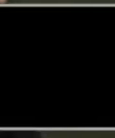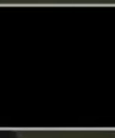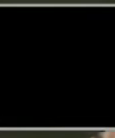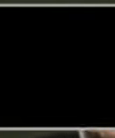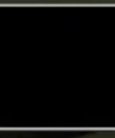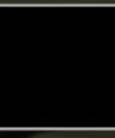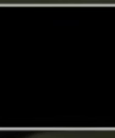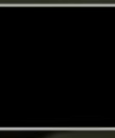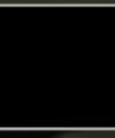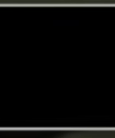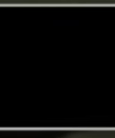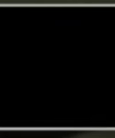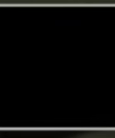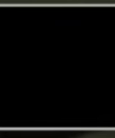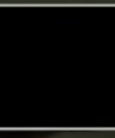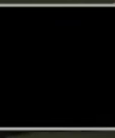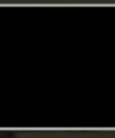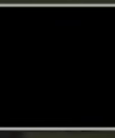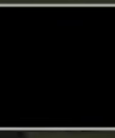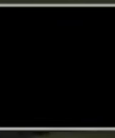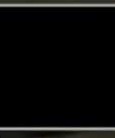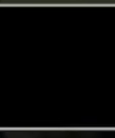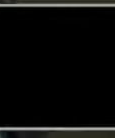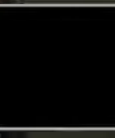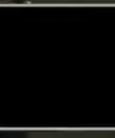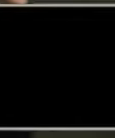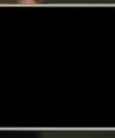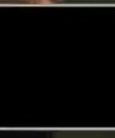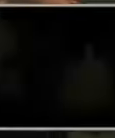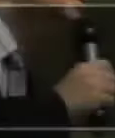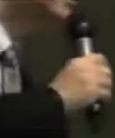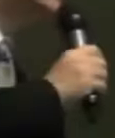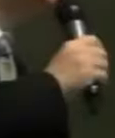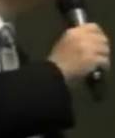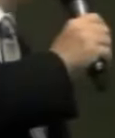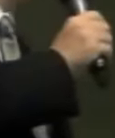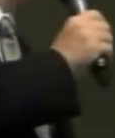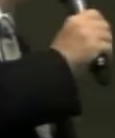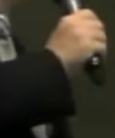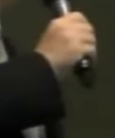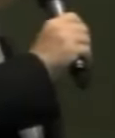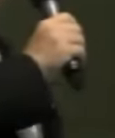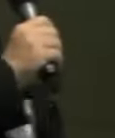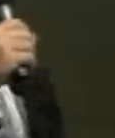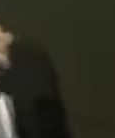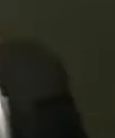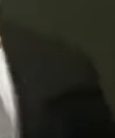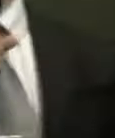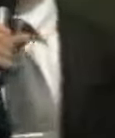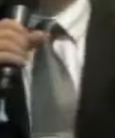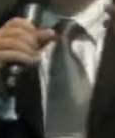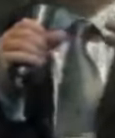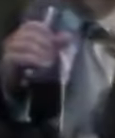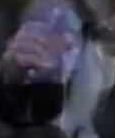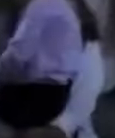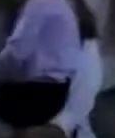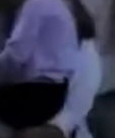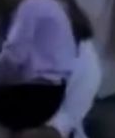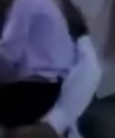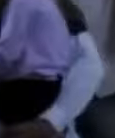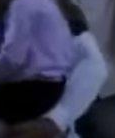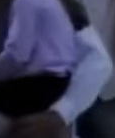usa tua criatividade você usa tua criatividade para conquistar a terra todo dia se isso é o foco você vai usar